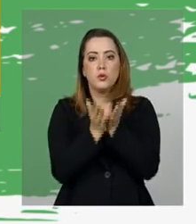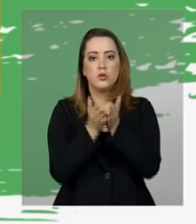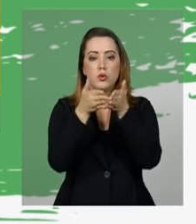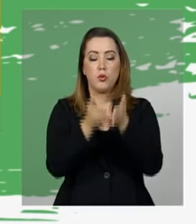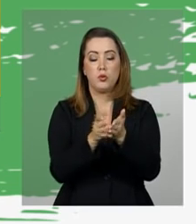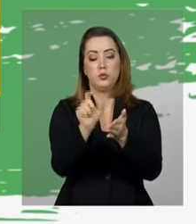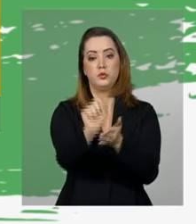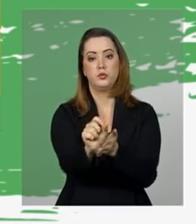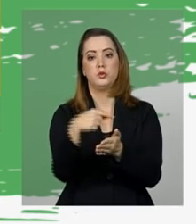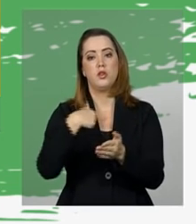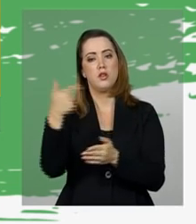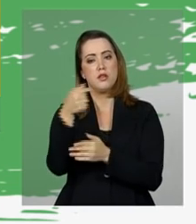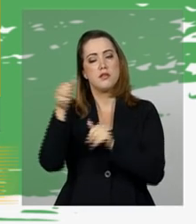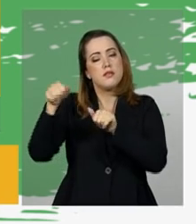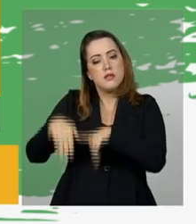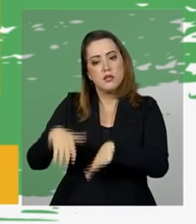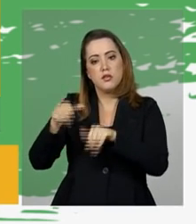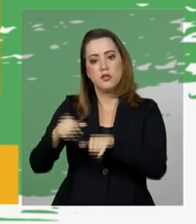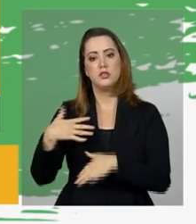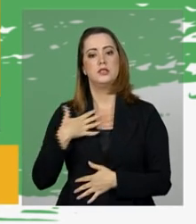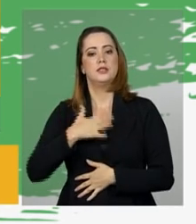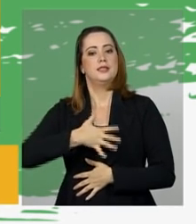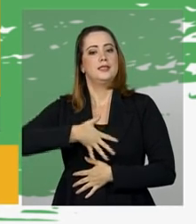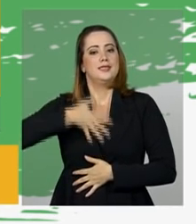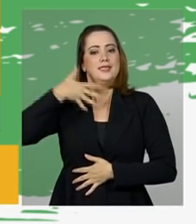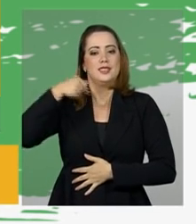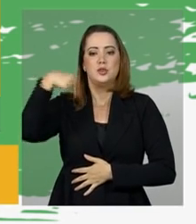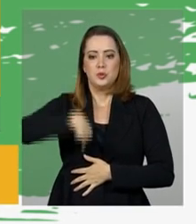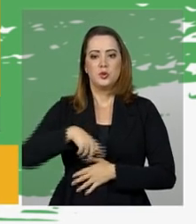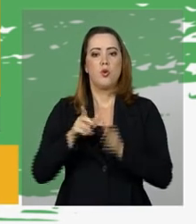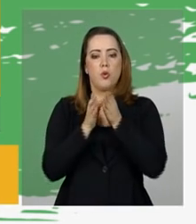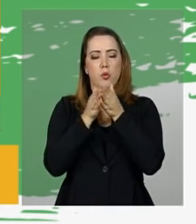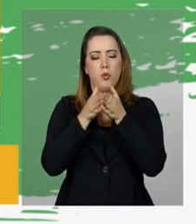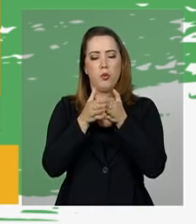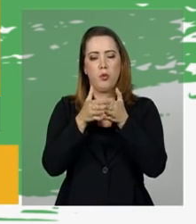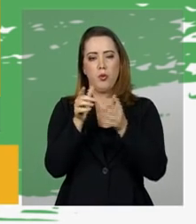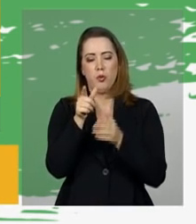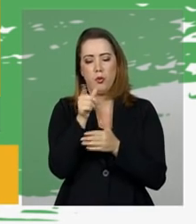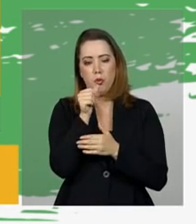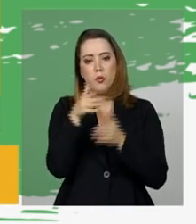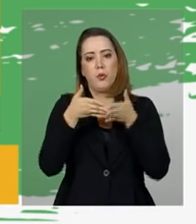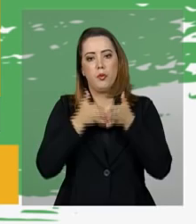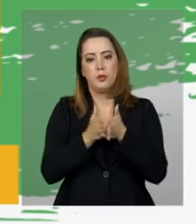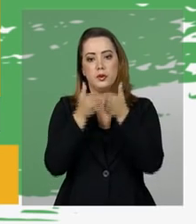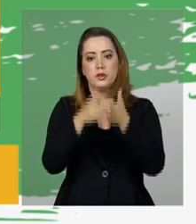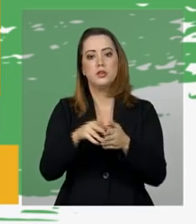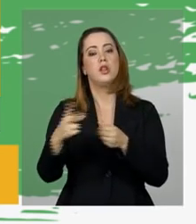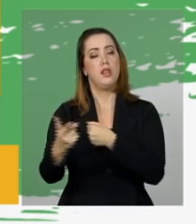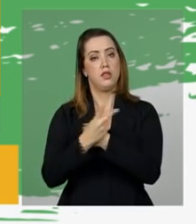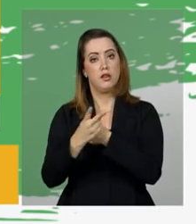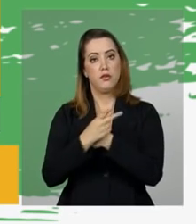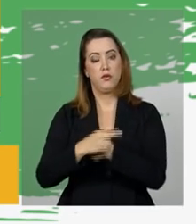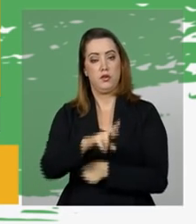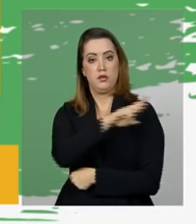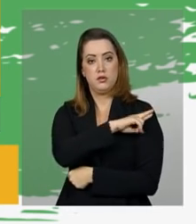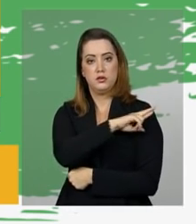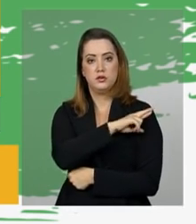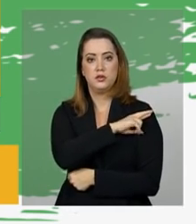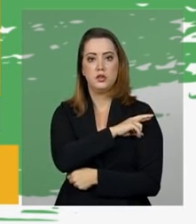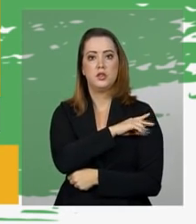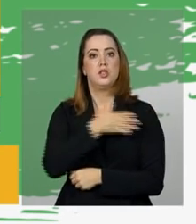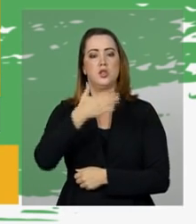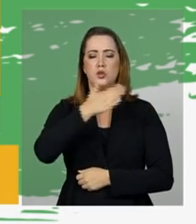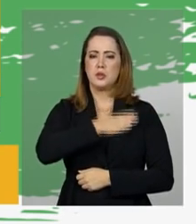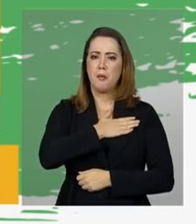e nesse dia 7 de setembro, me orgulho de estar a bordo de um navio da Marinha Brasileira, defendendo e representando as cores da nossa